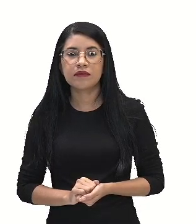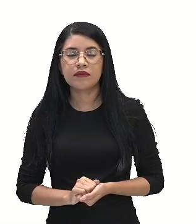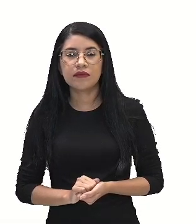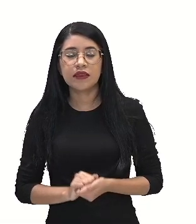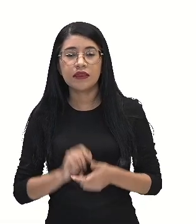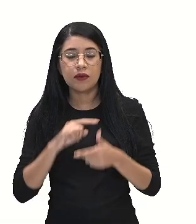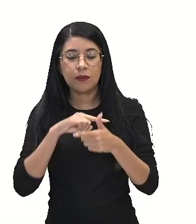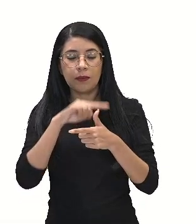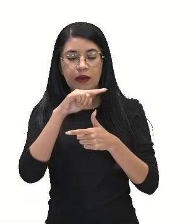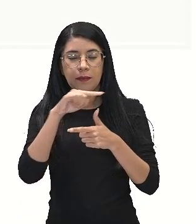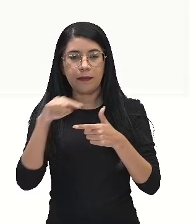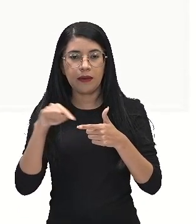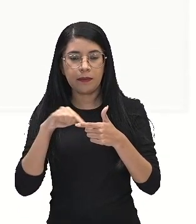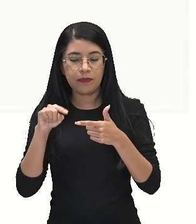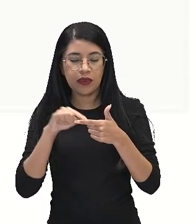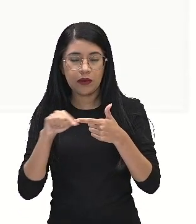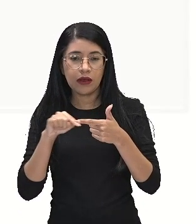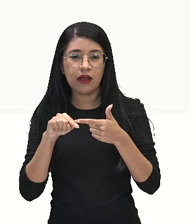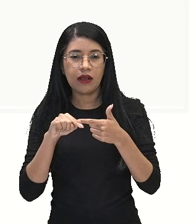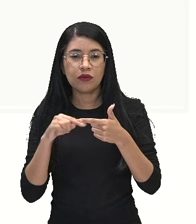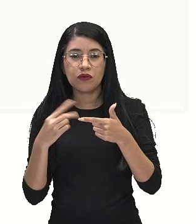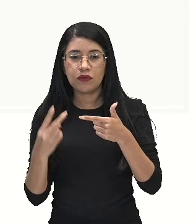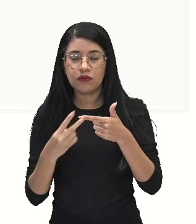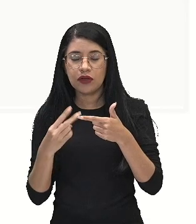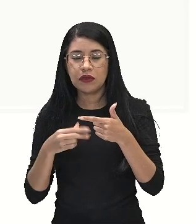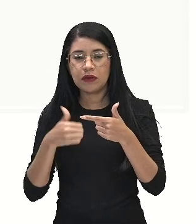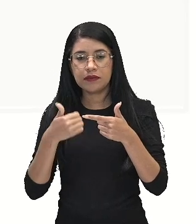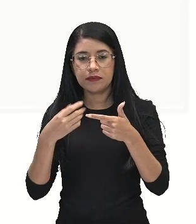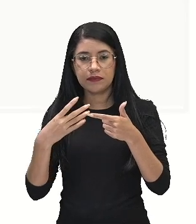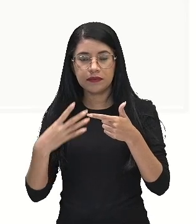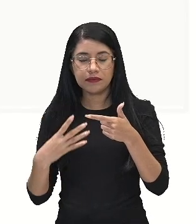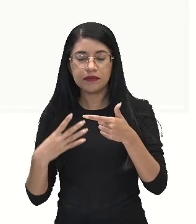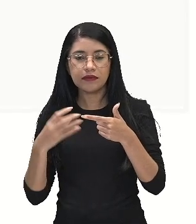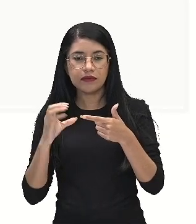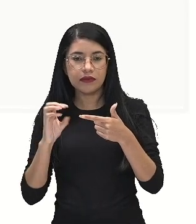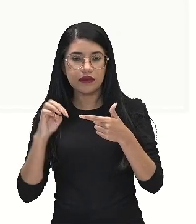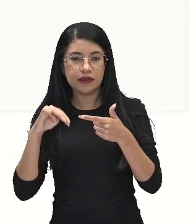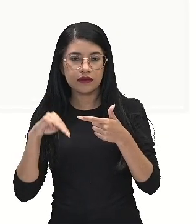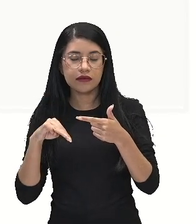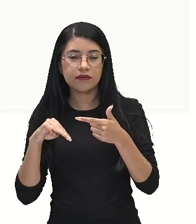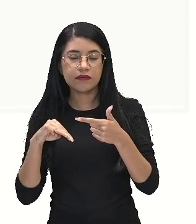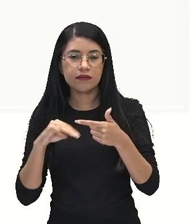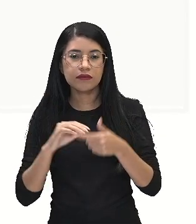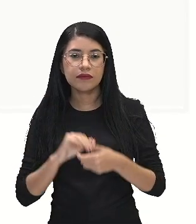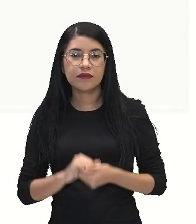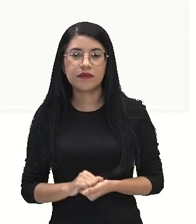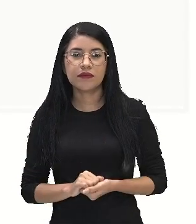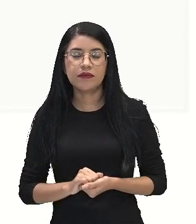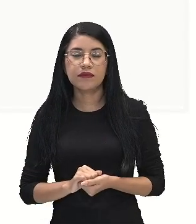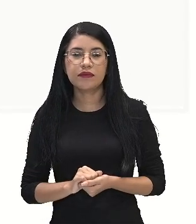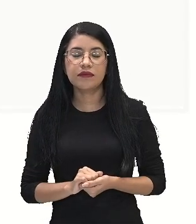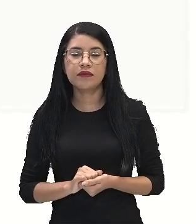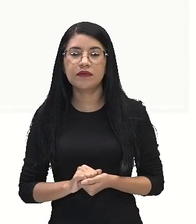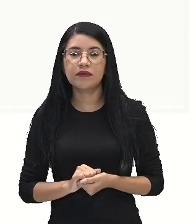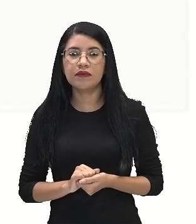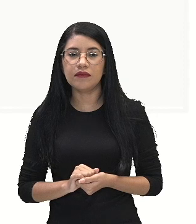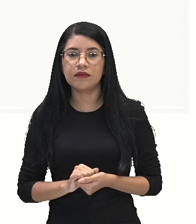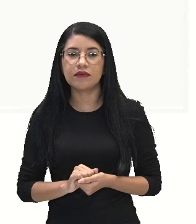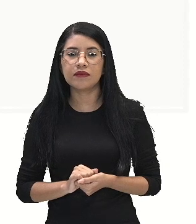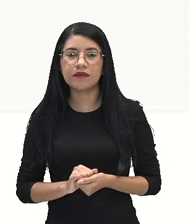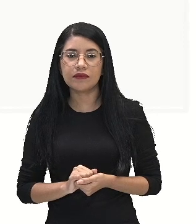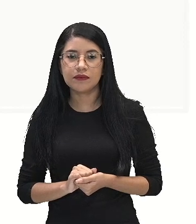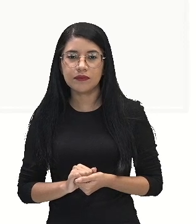lado do nosso triângulo aqui, ó, o lado que a gente estava procurando, o lado x,